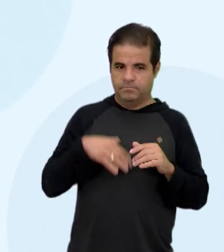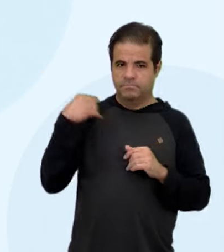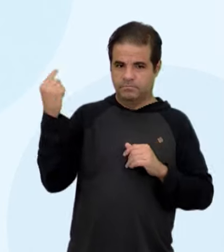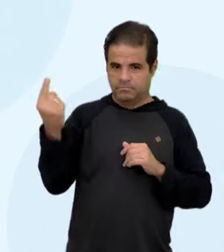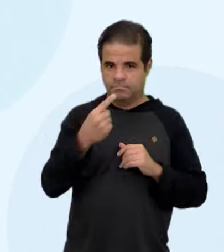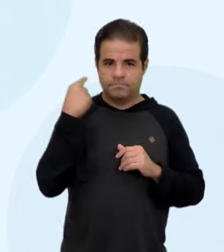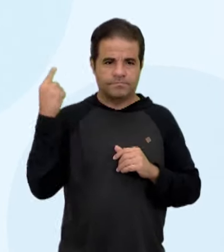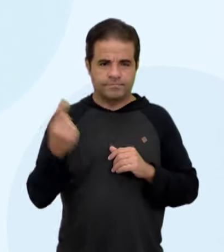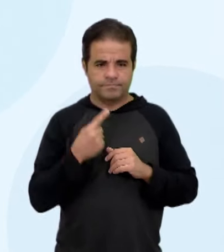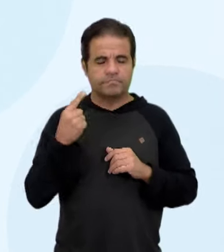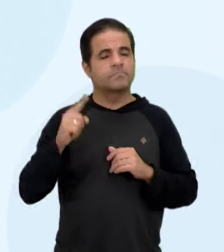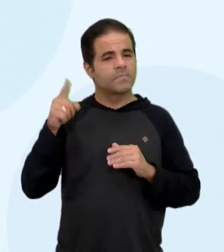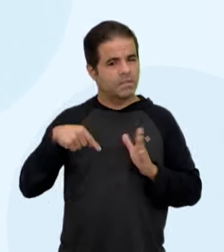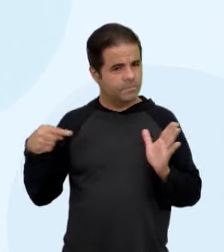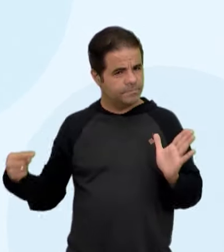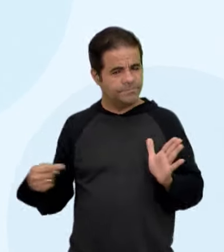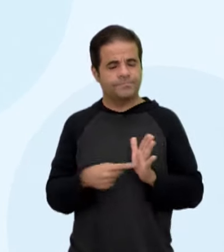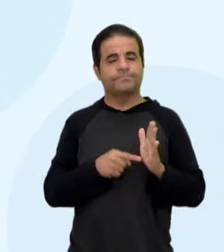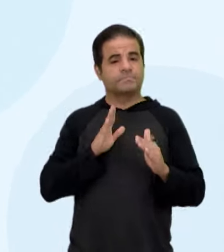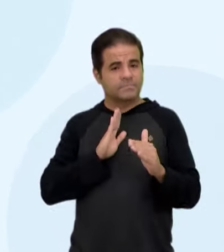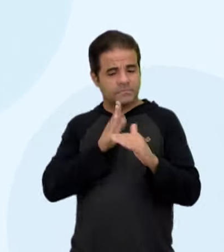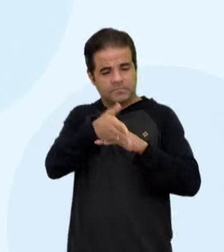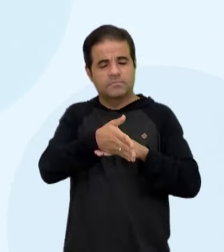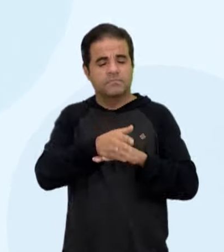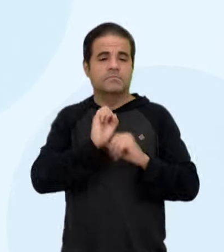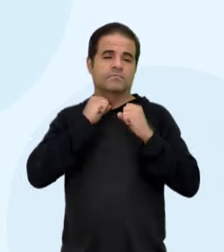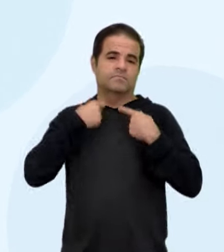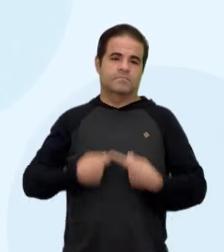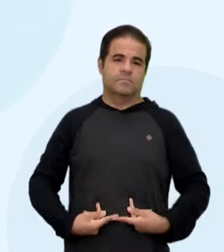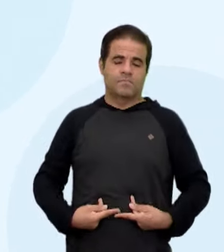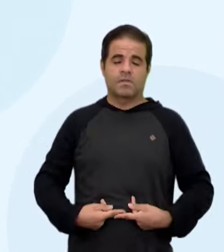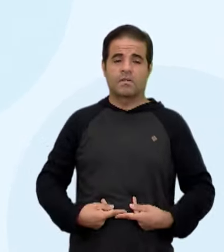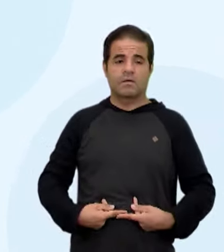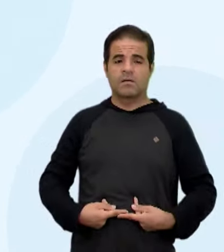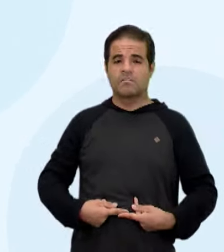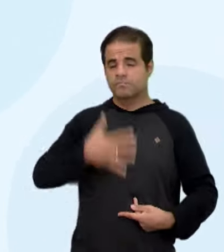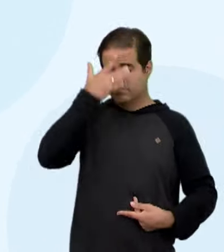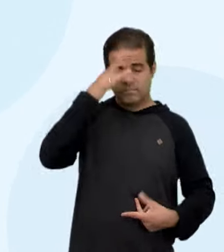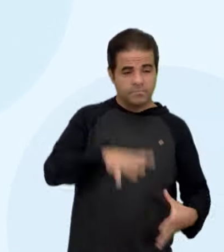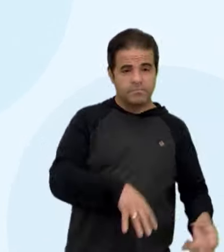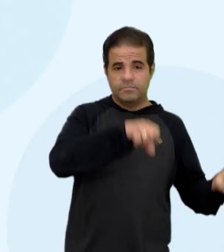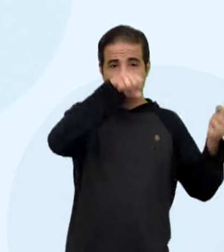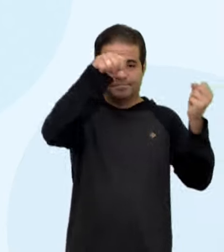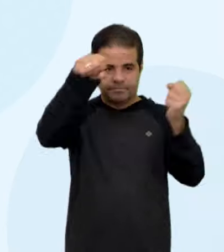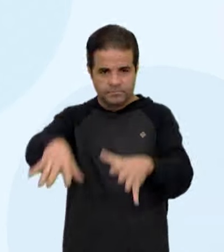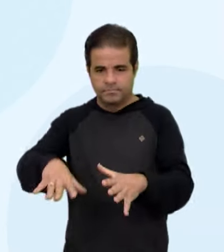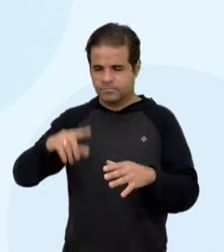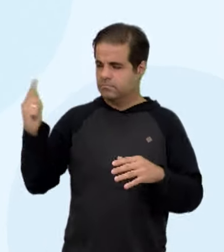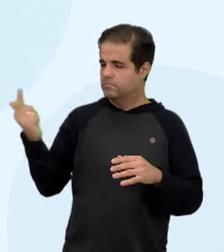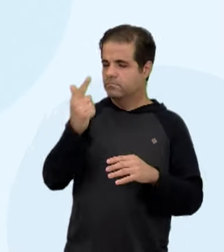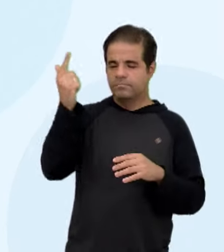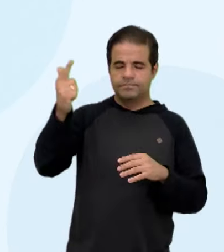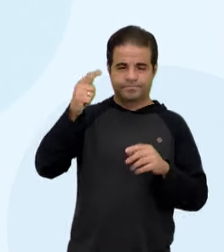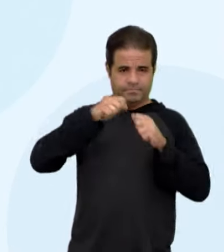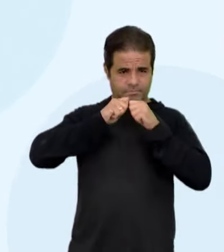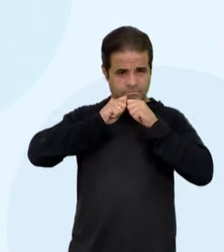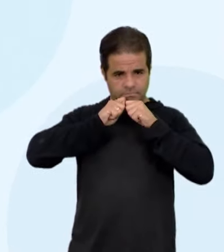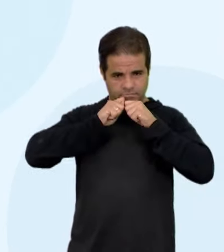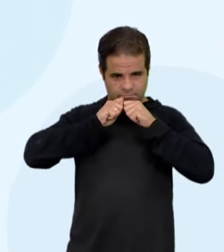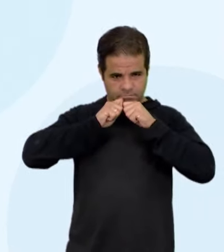isolado, né, é um ponto que tem intervenção humana, né? Porque os seres humanos jogam restos de foguetes e